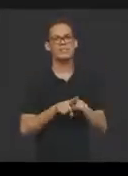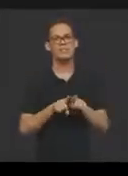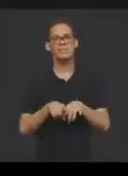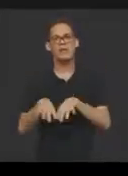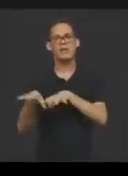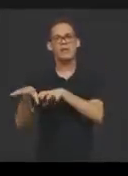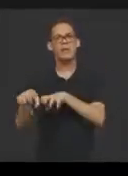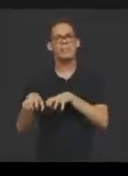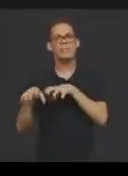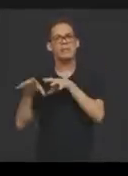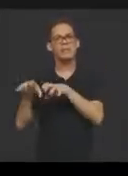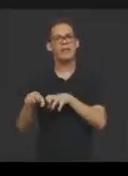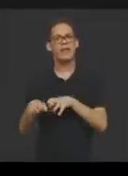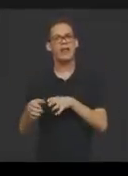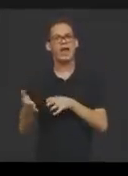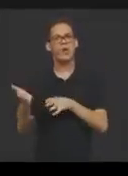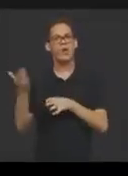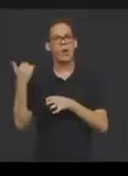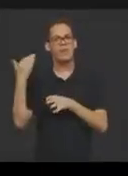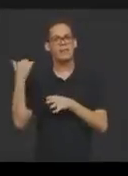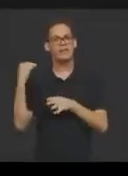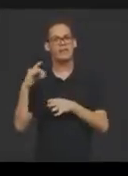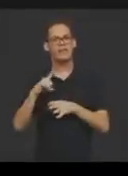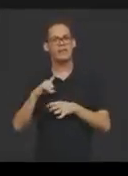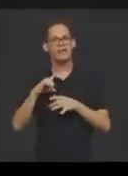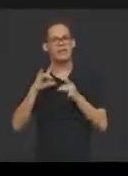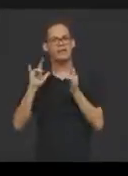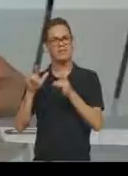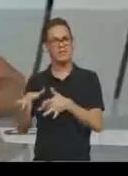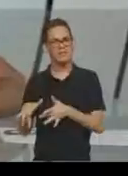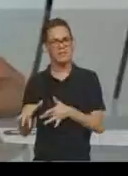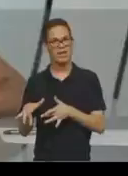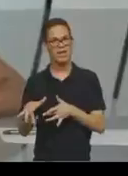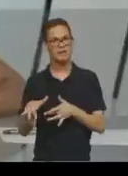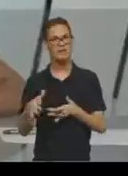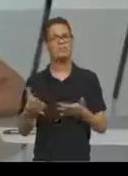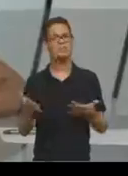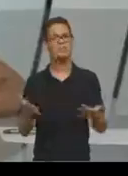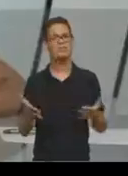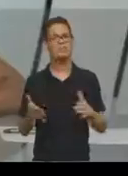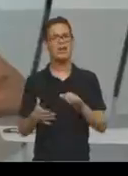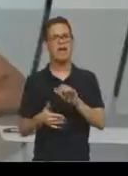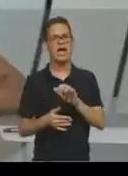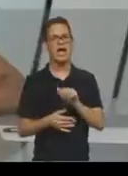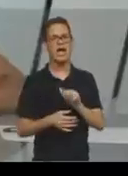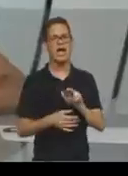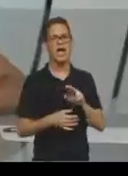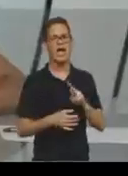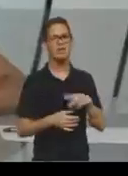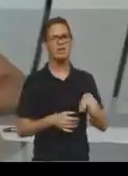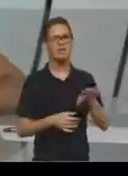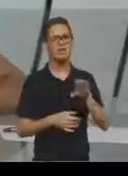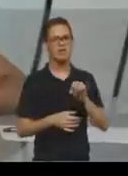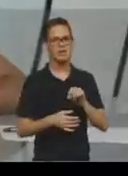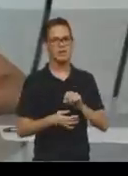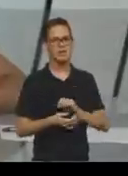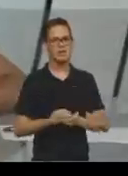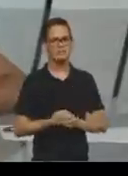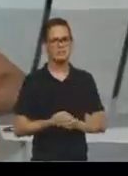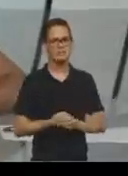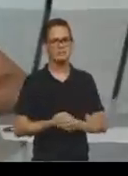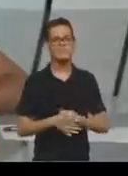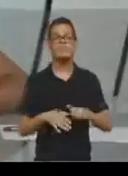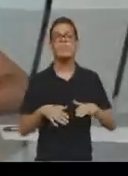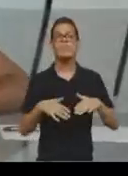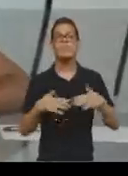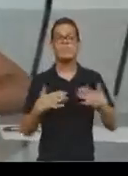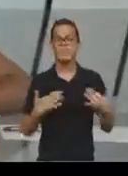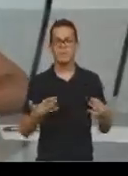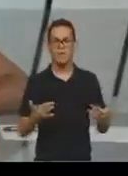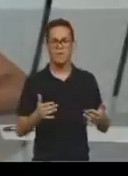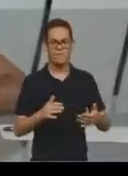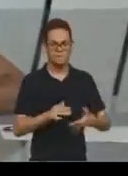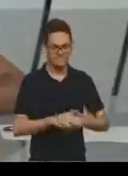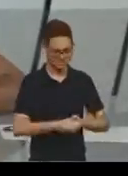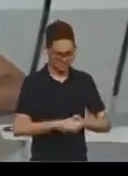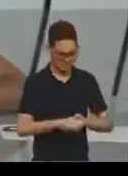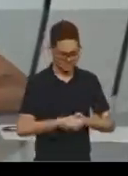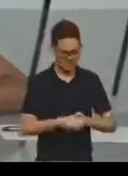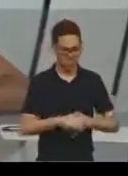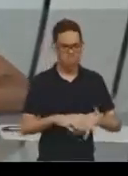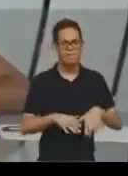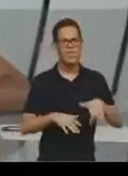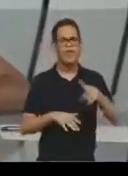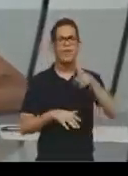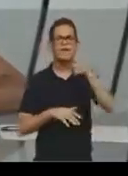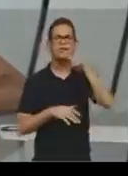passado? Ótima pergunta. Então, é muito interessante quando a gente vai falar desse assunto,